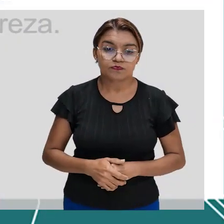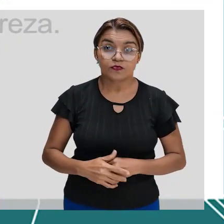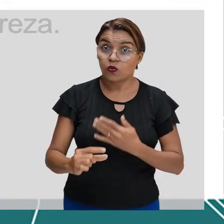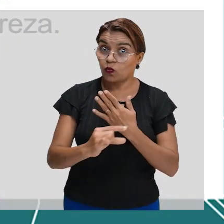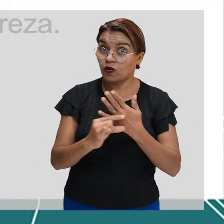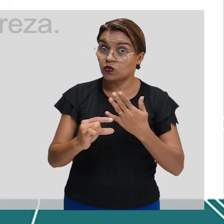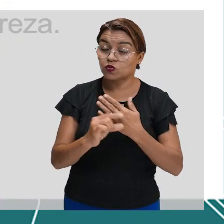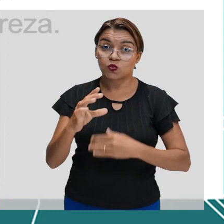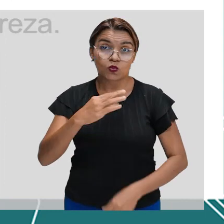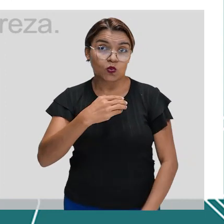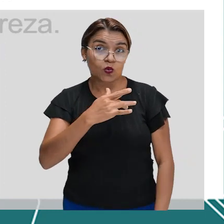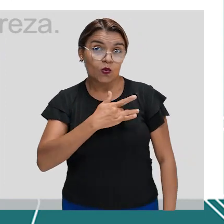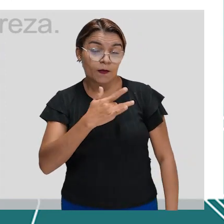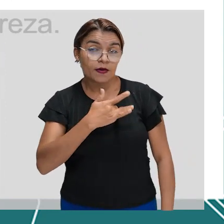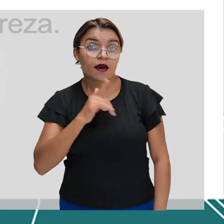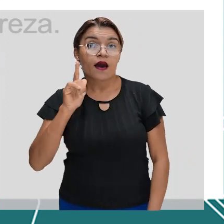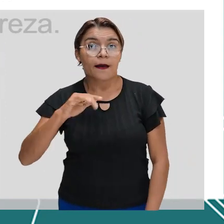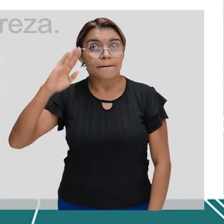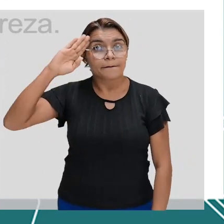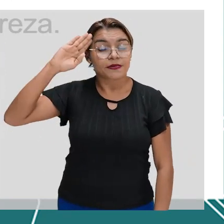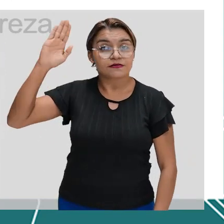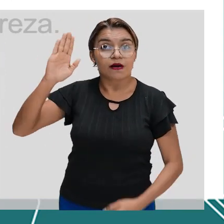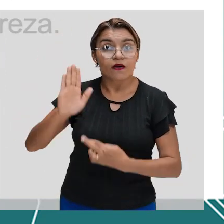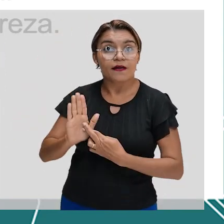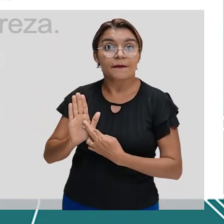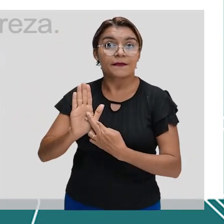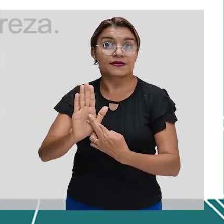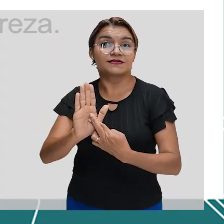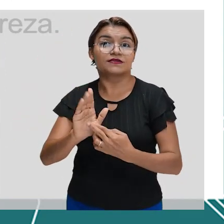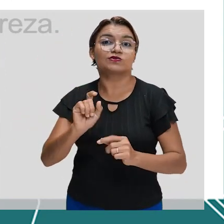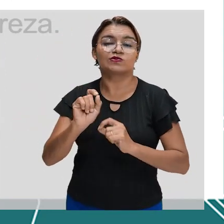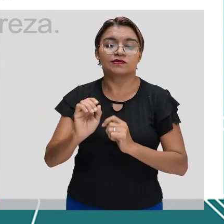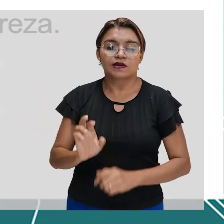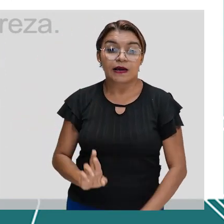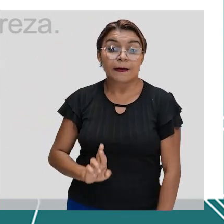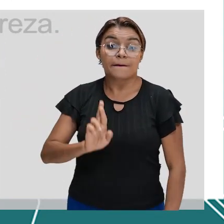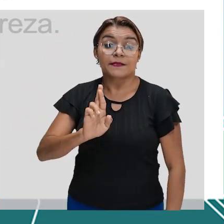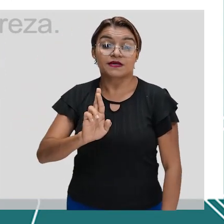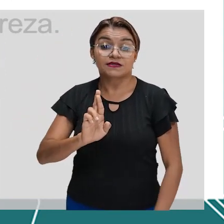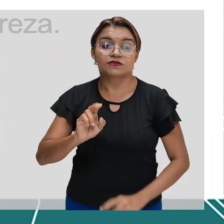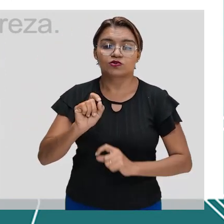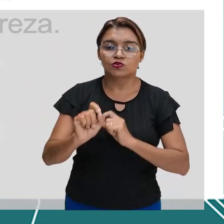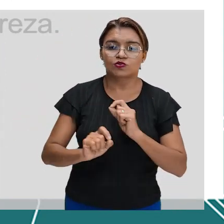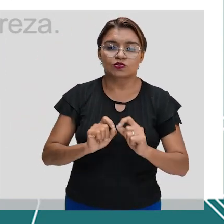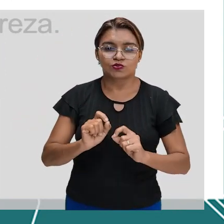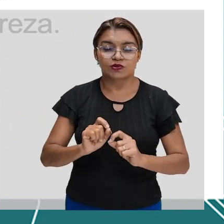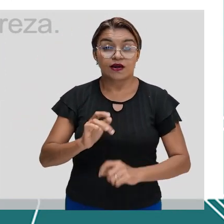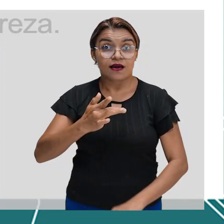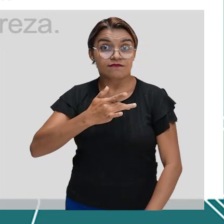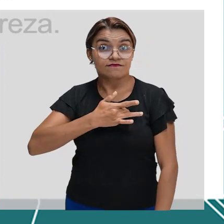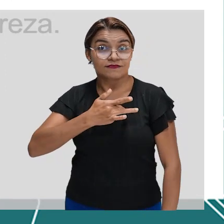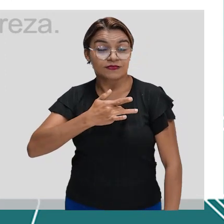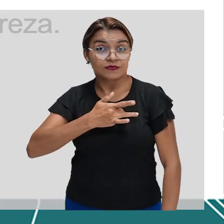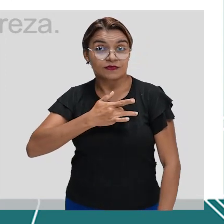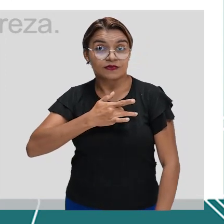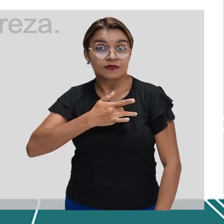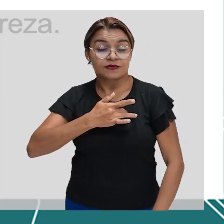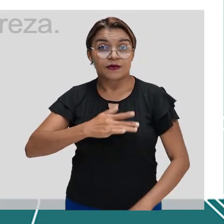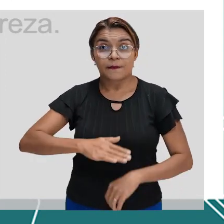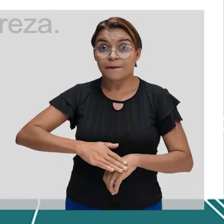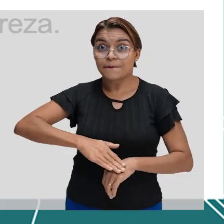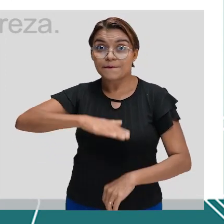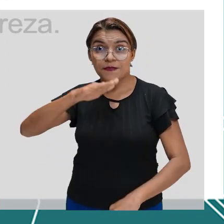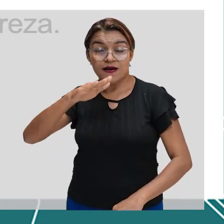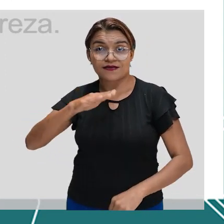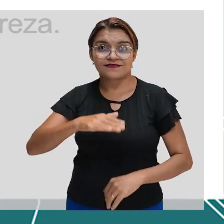romance é um dos principais representantes Ultra românticos tá ele já tá no